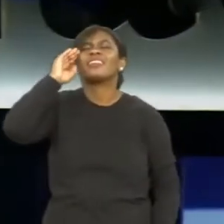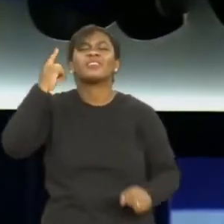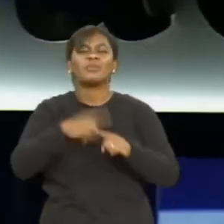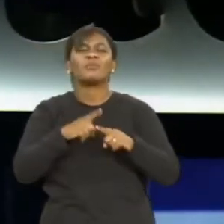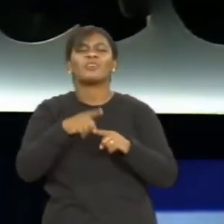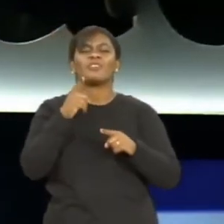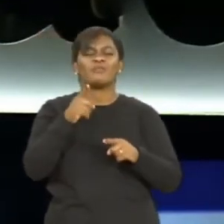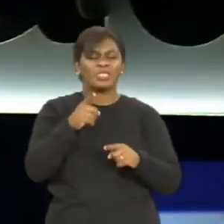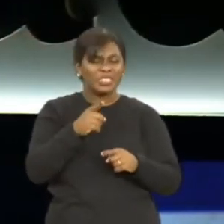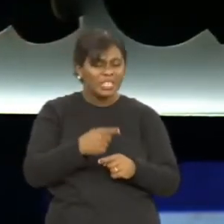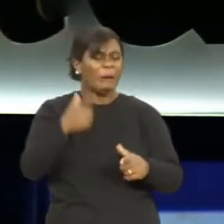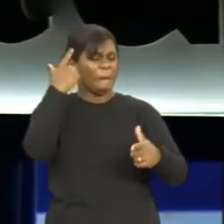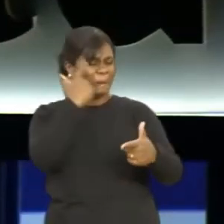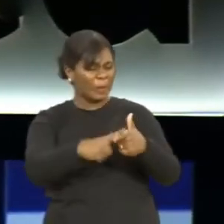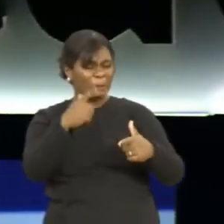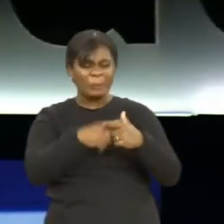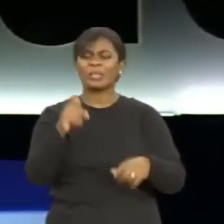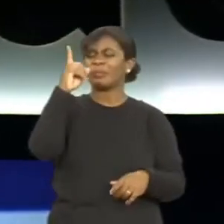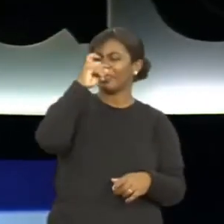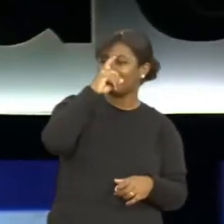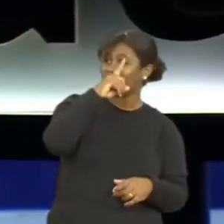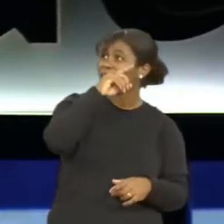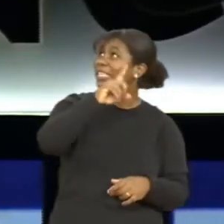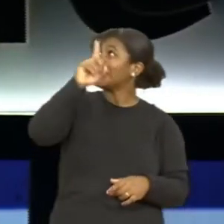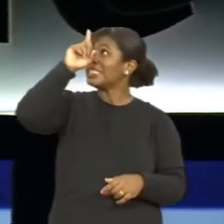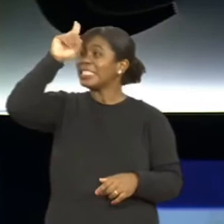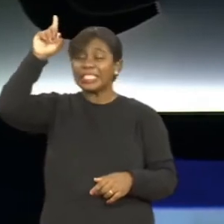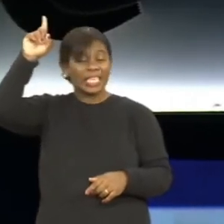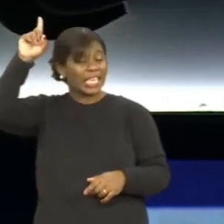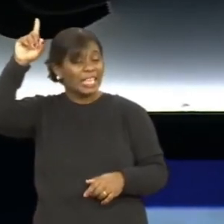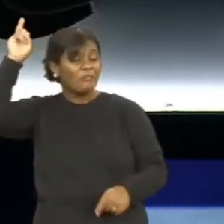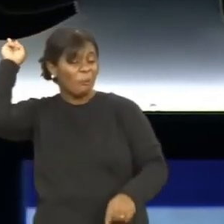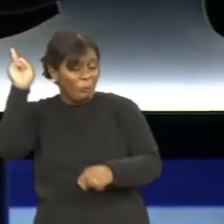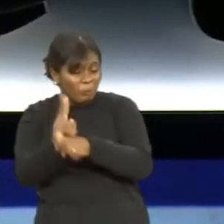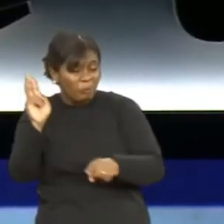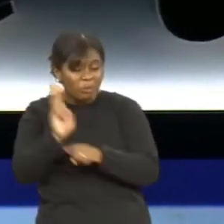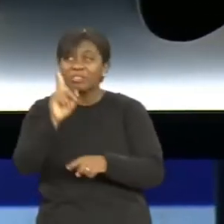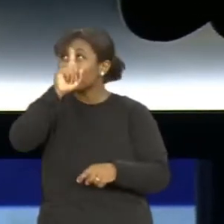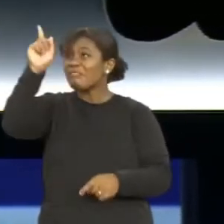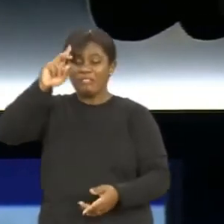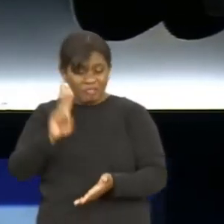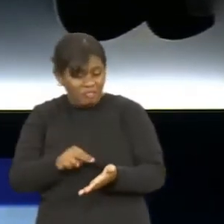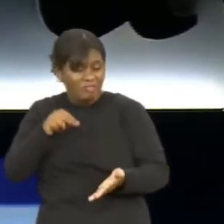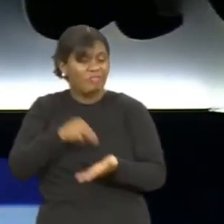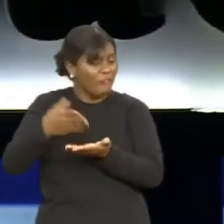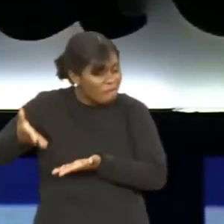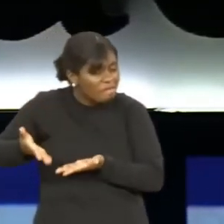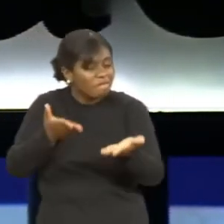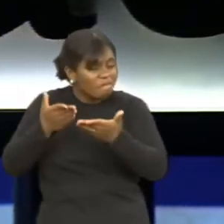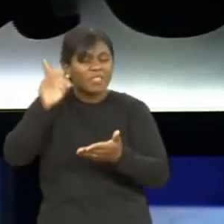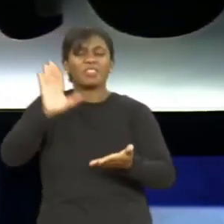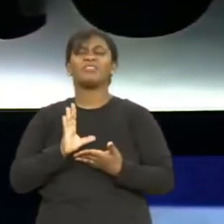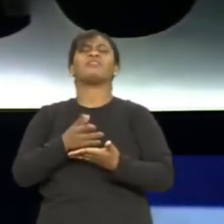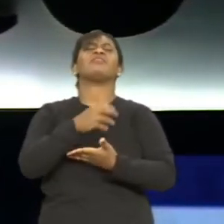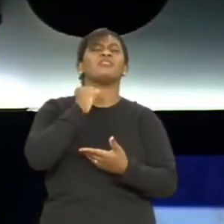você passou por tantas coisas e Ele não deixou você morrer, e Ele te sustentou, te guardou, te